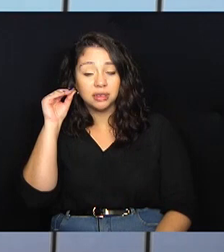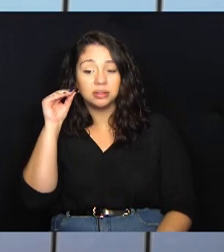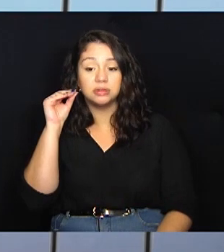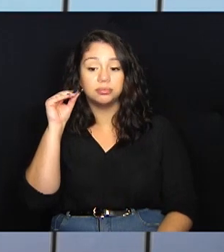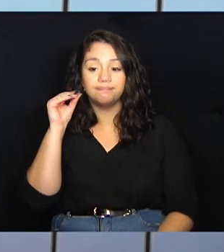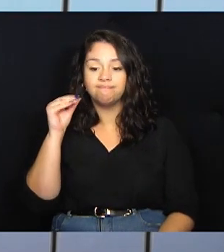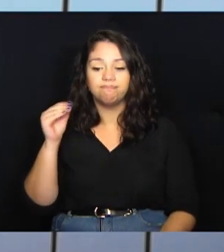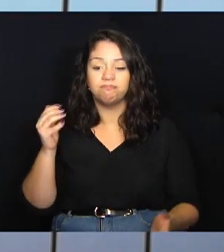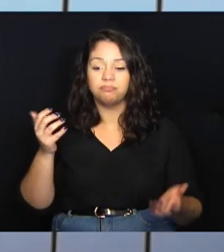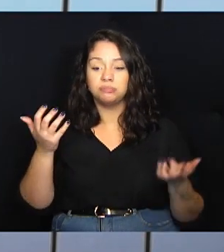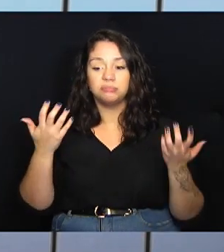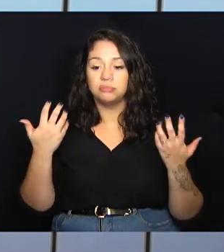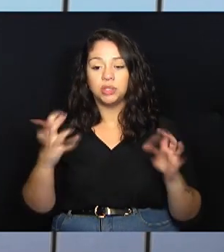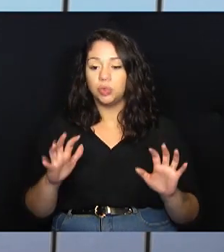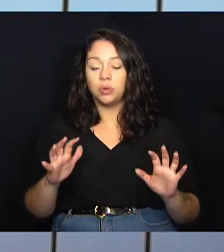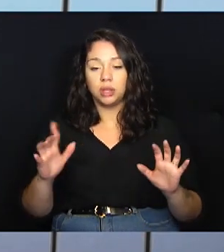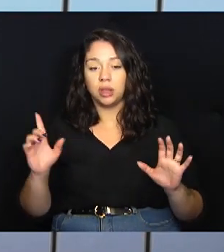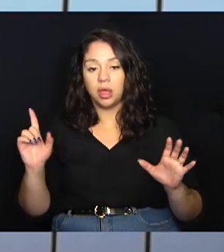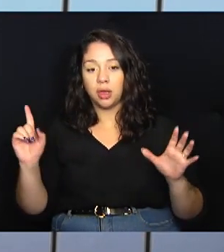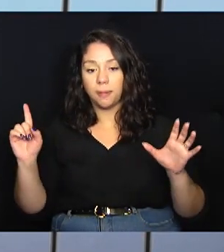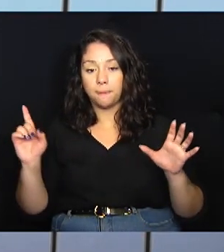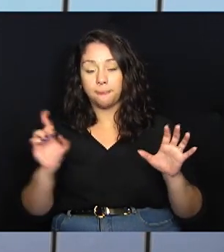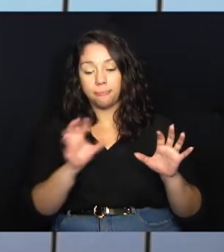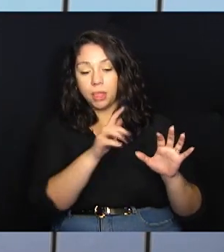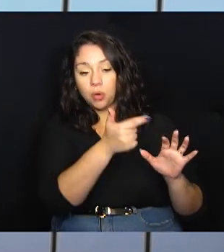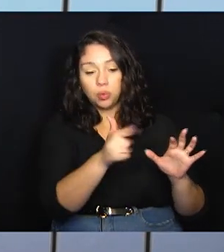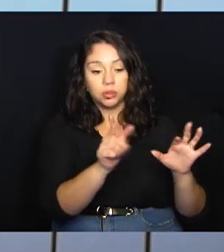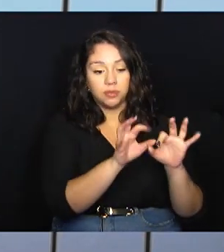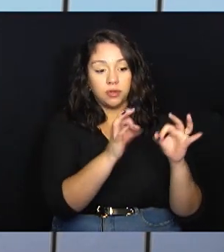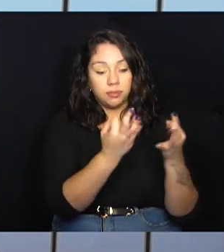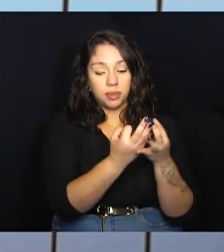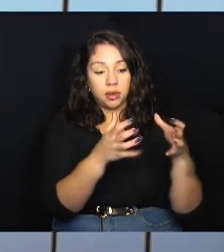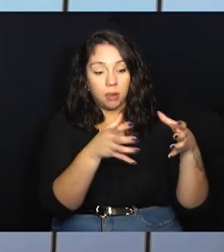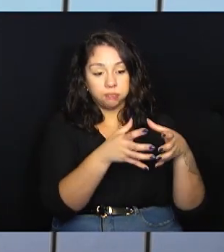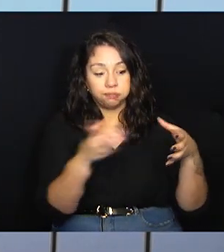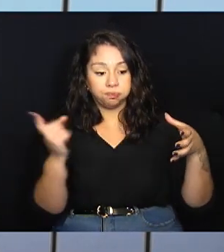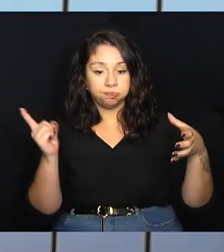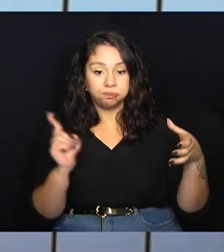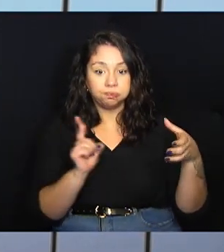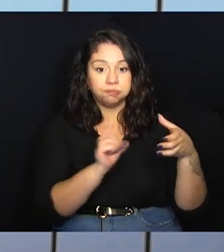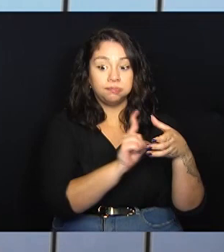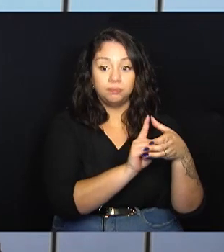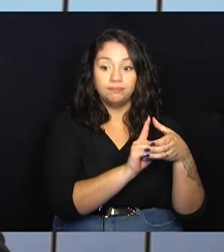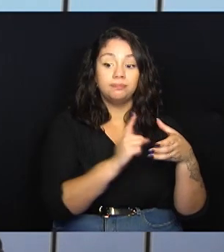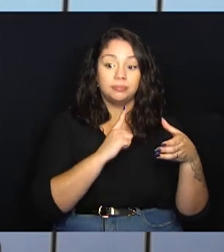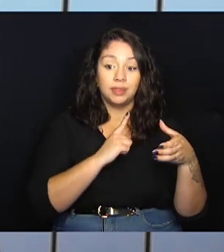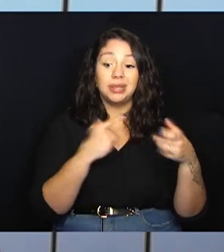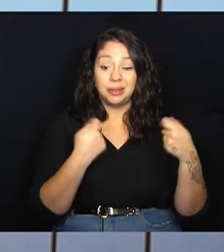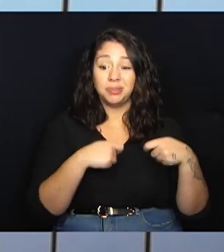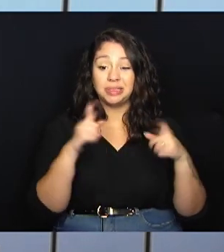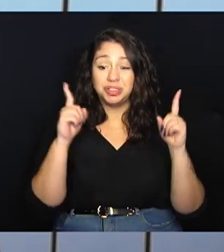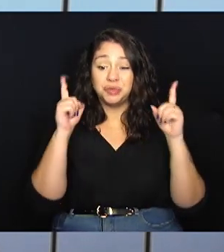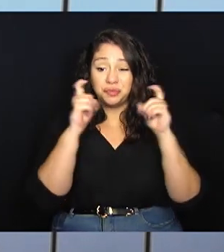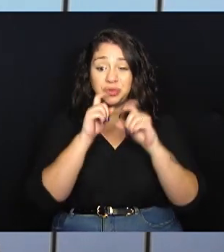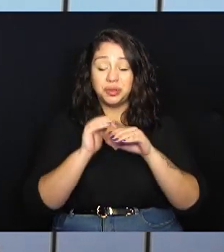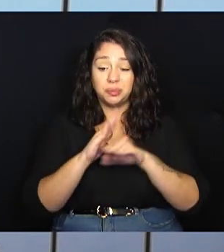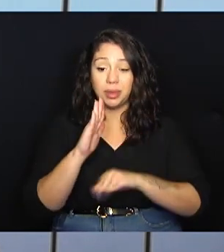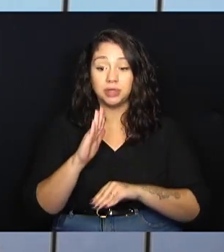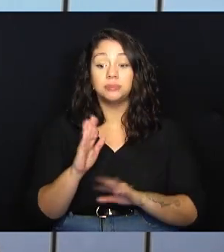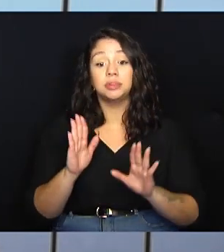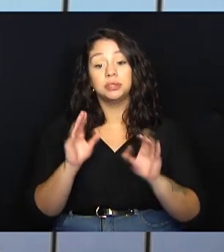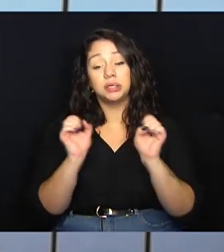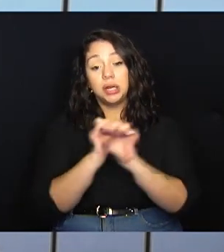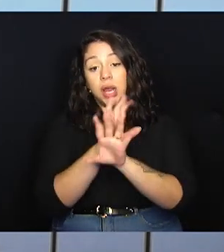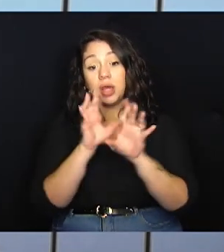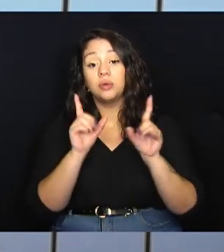não querem estar num acolhimento familiar, vão ter demandas que vai ser mais difícil, né? Sim. Mas, é claro, todo mundo